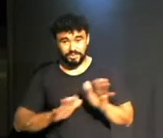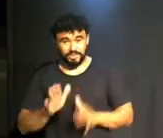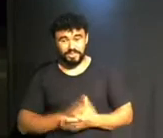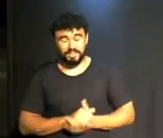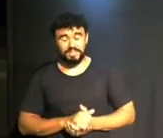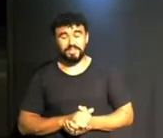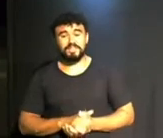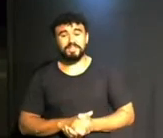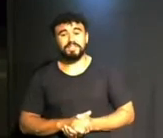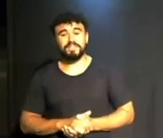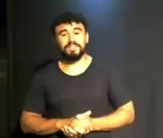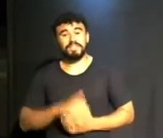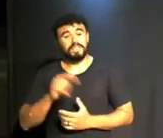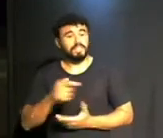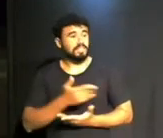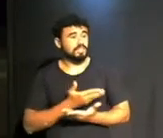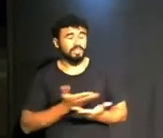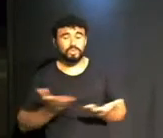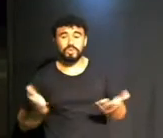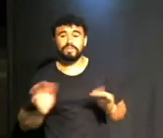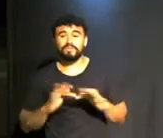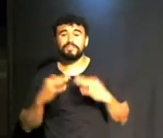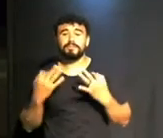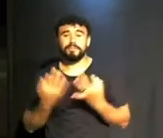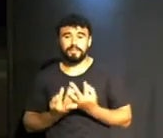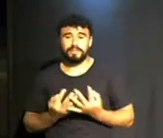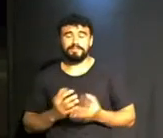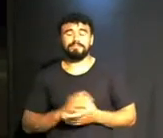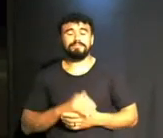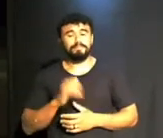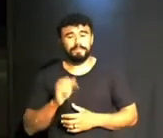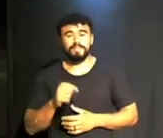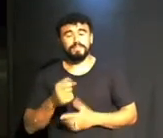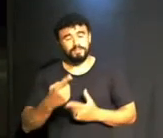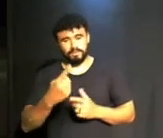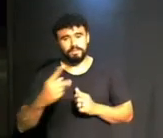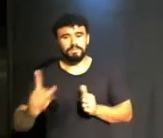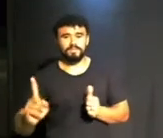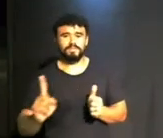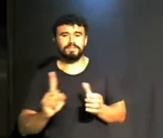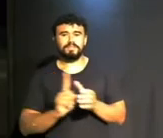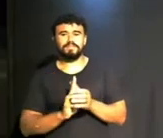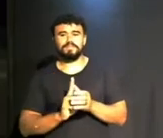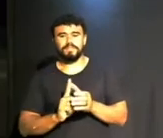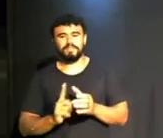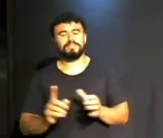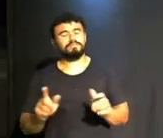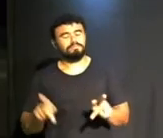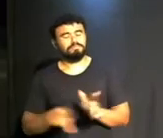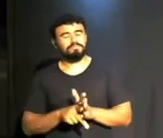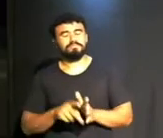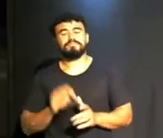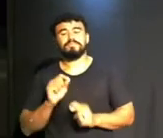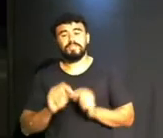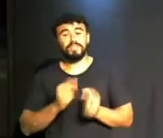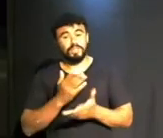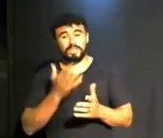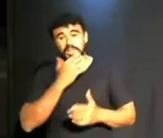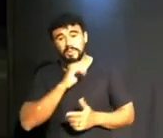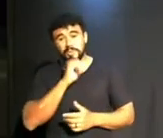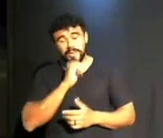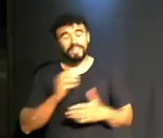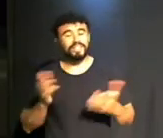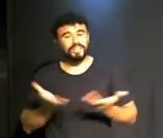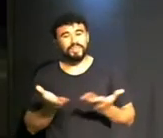aqui está a sua família espiritual 15 lua nessa família pertence a essa família você tem um pai